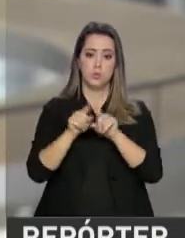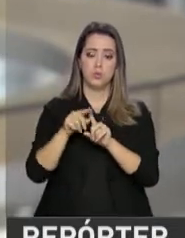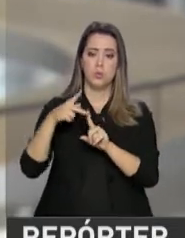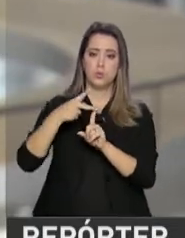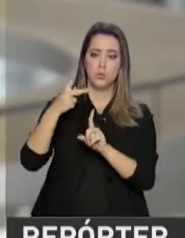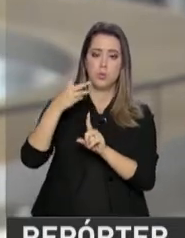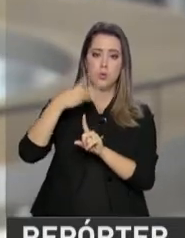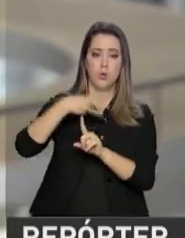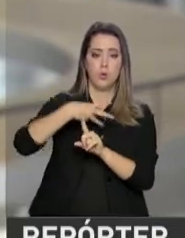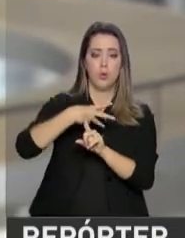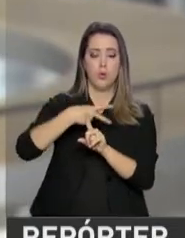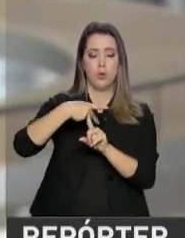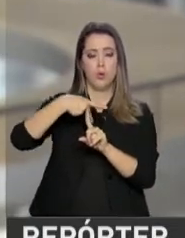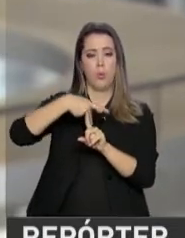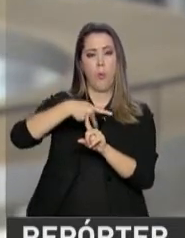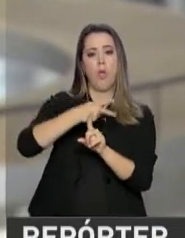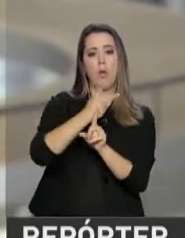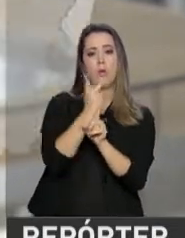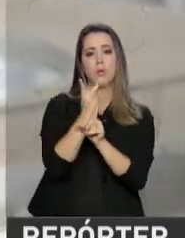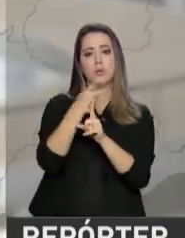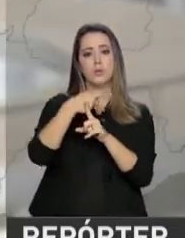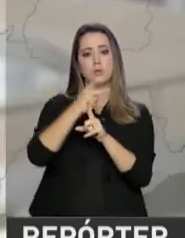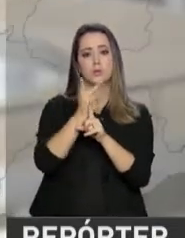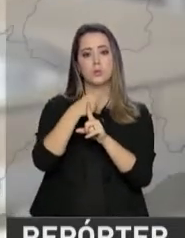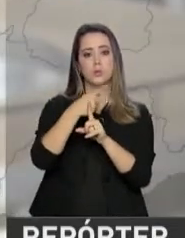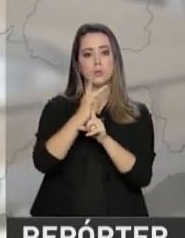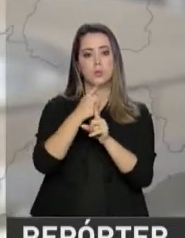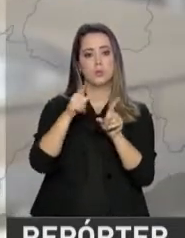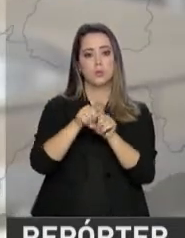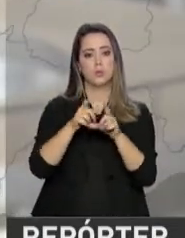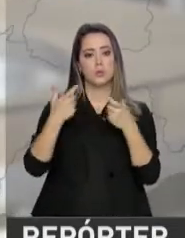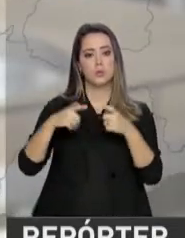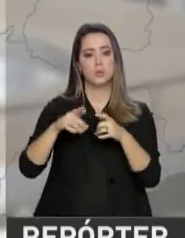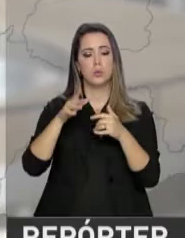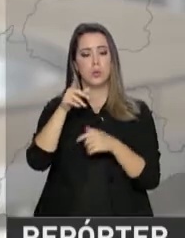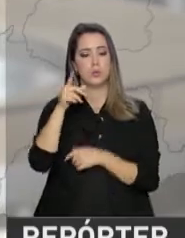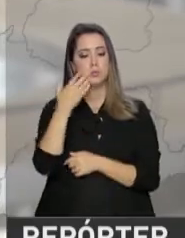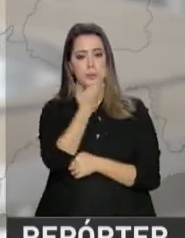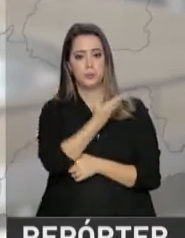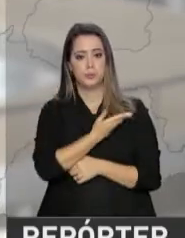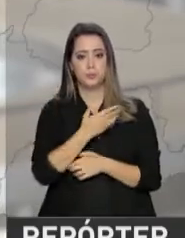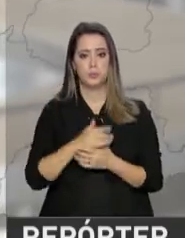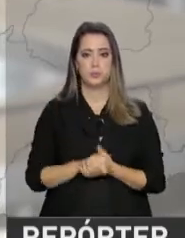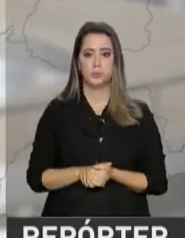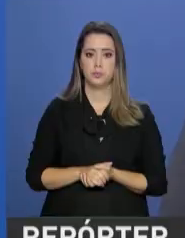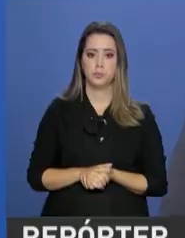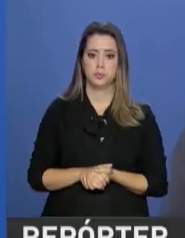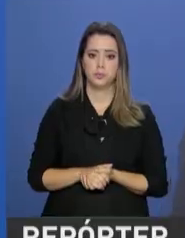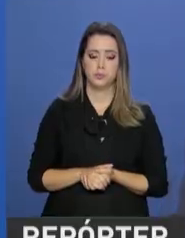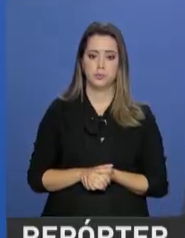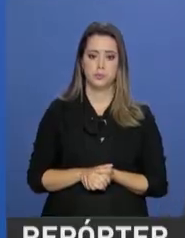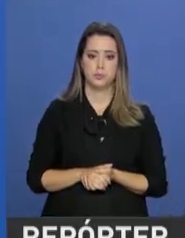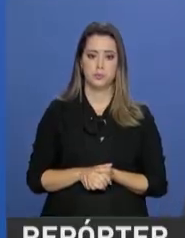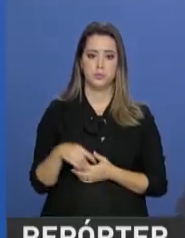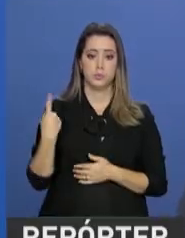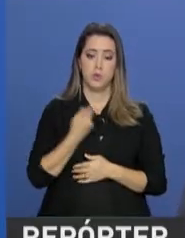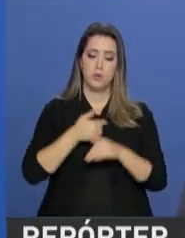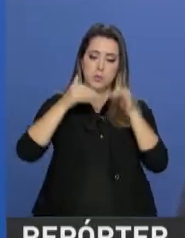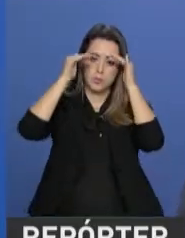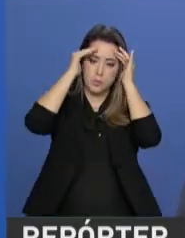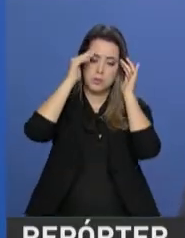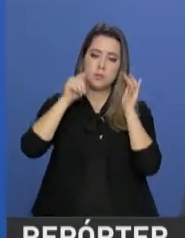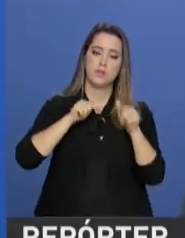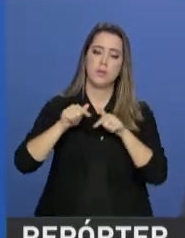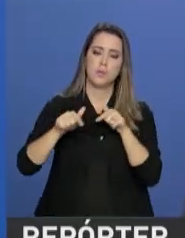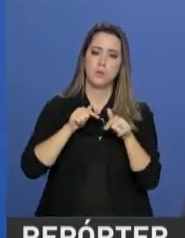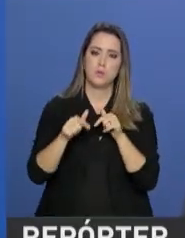e em redes de distribuição nos estados do ceará da bahia e no rio grande do norte cumprindo o papel